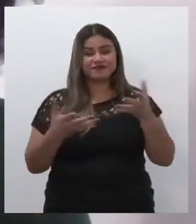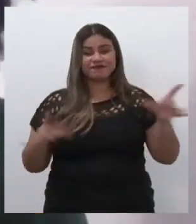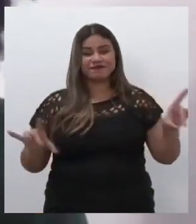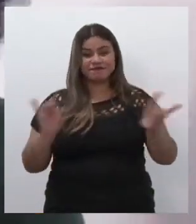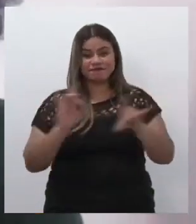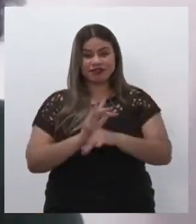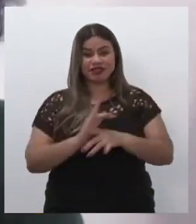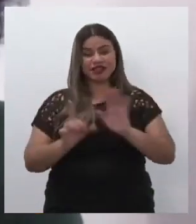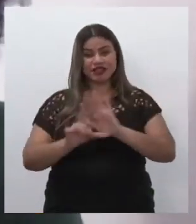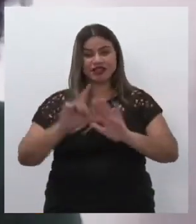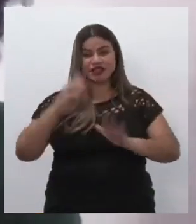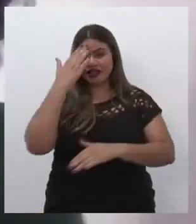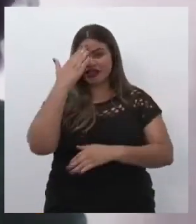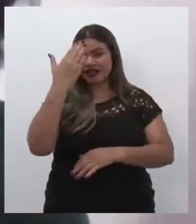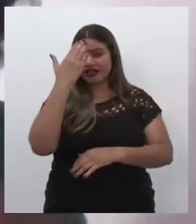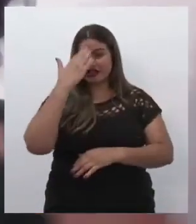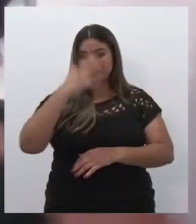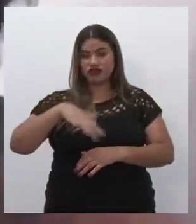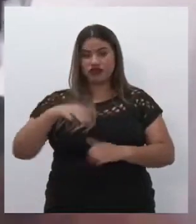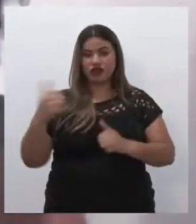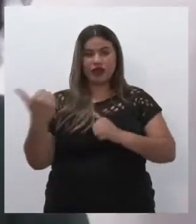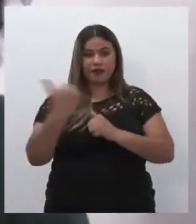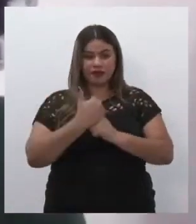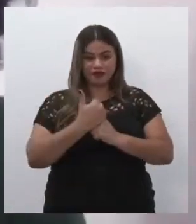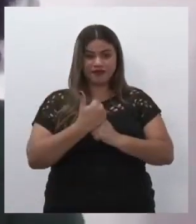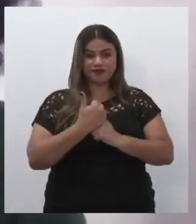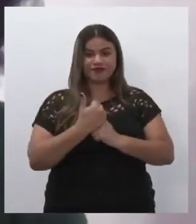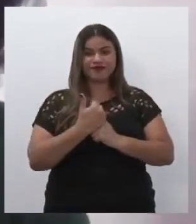Quero agradecer aí nossos apoios